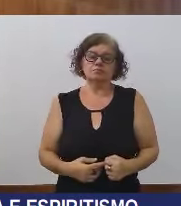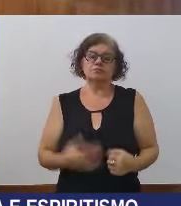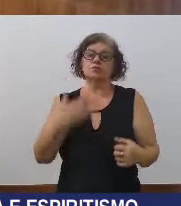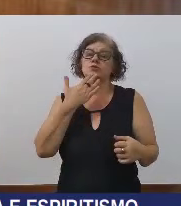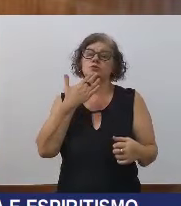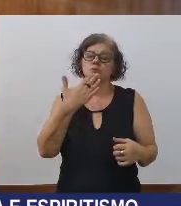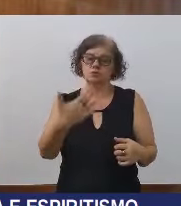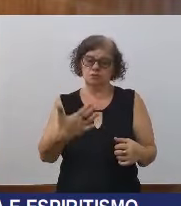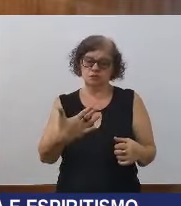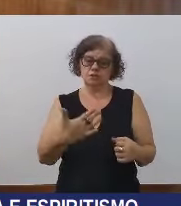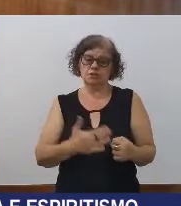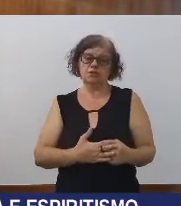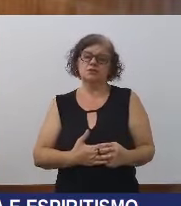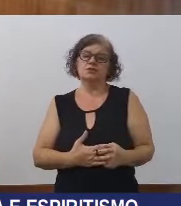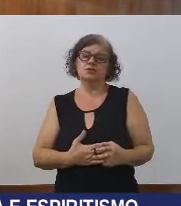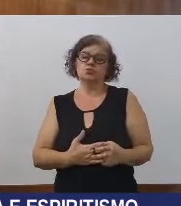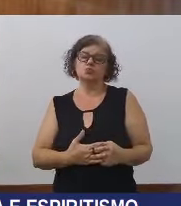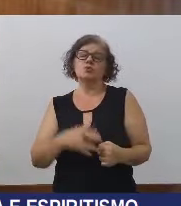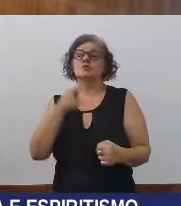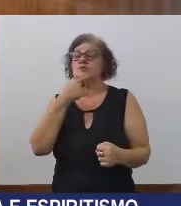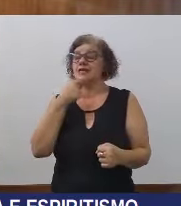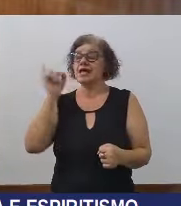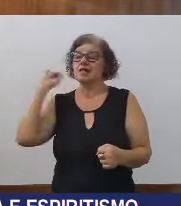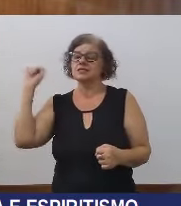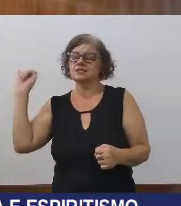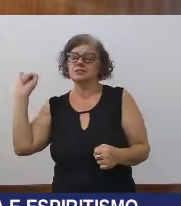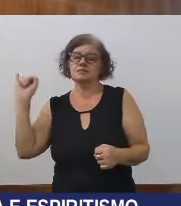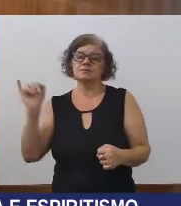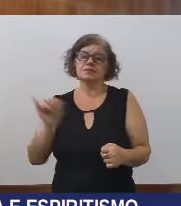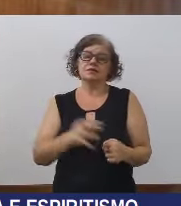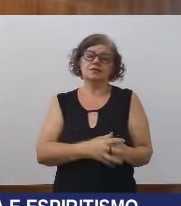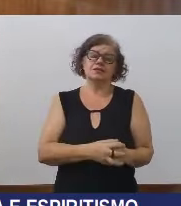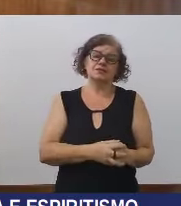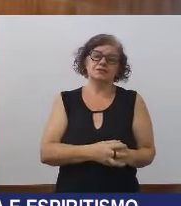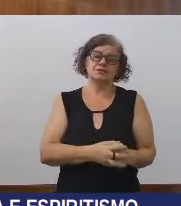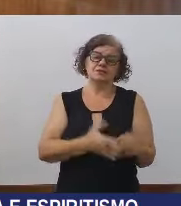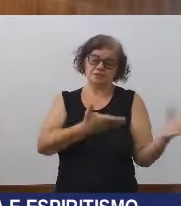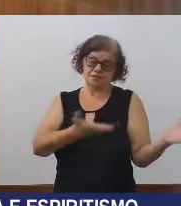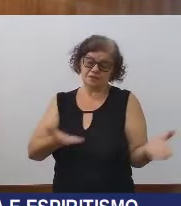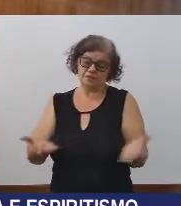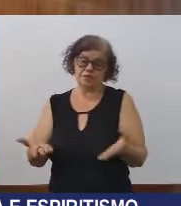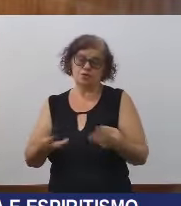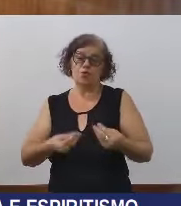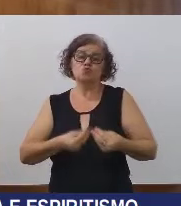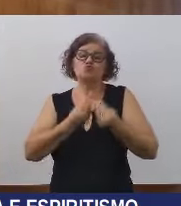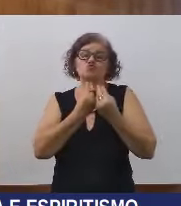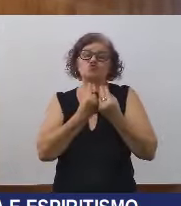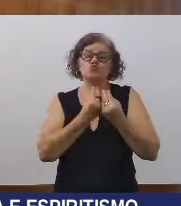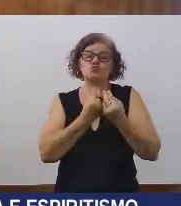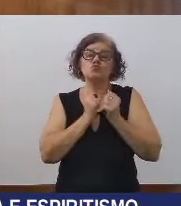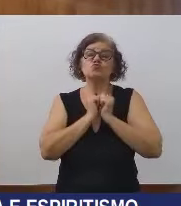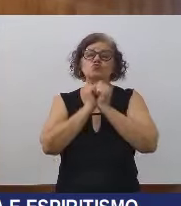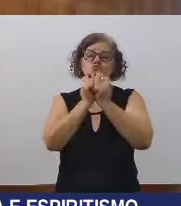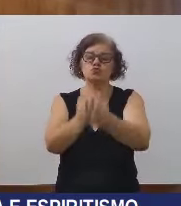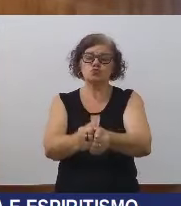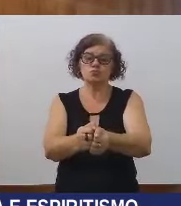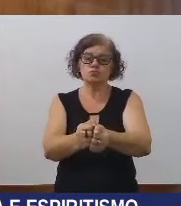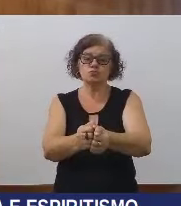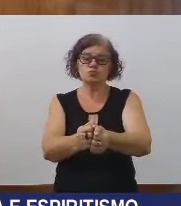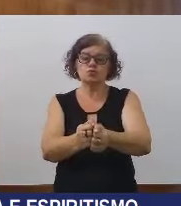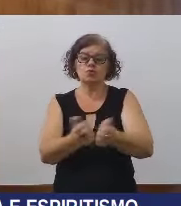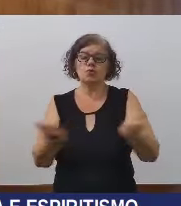nós rogamos a essas irmãs queridas que estejam conosco, nos